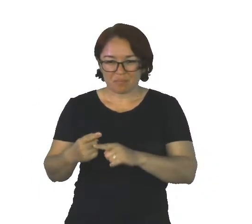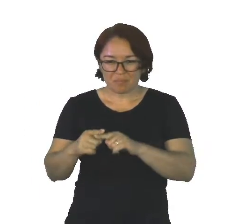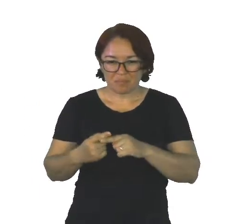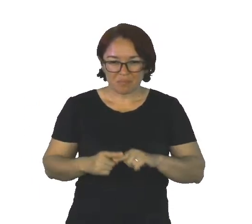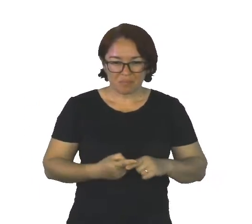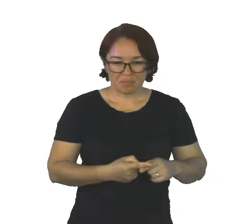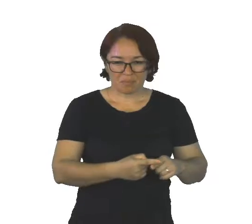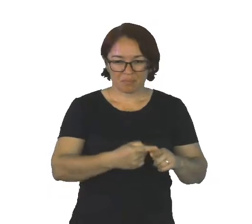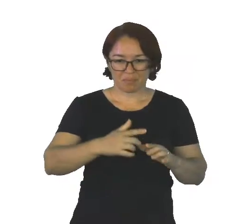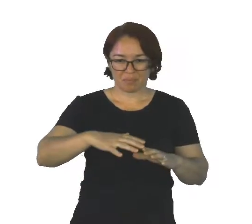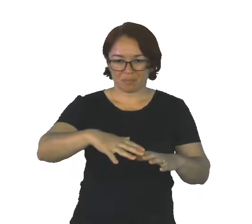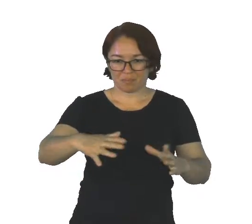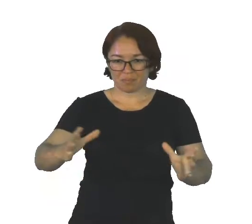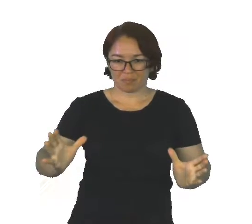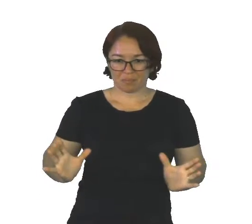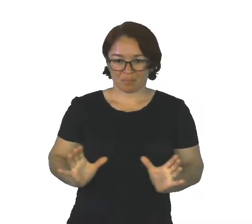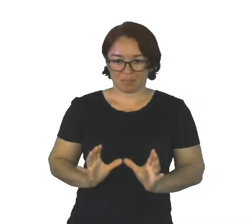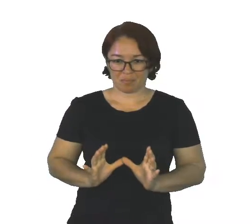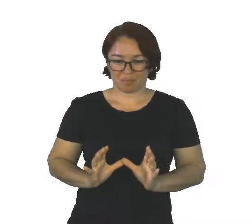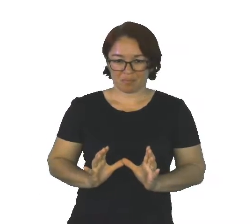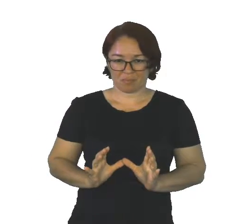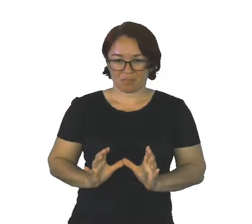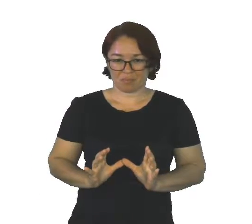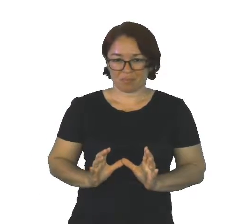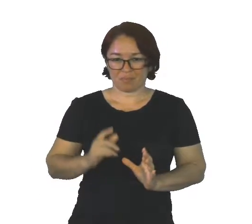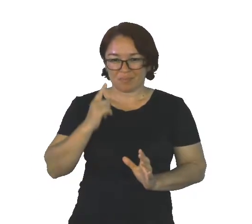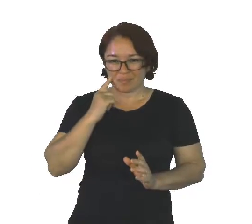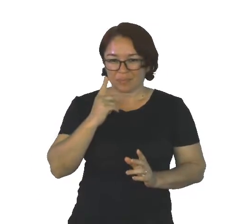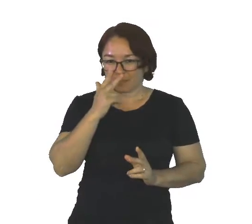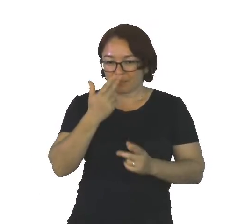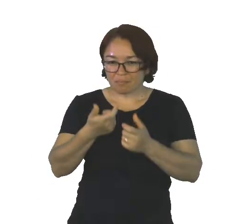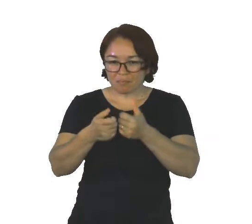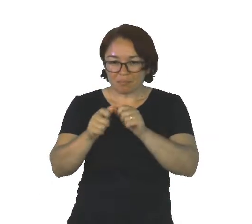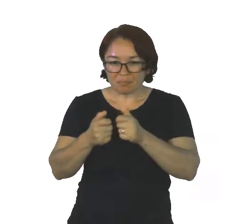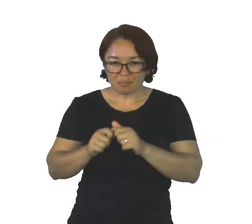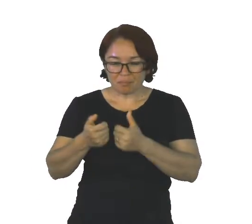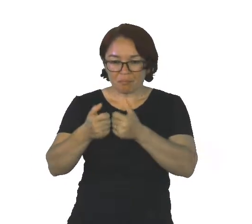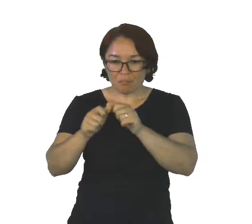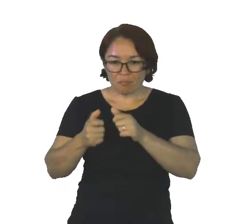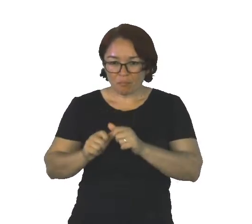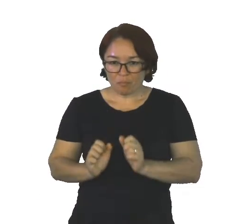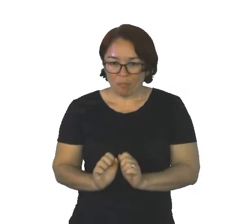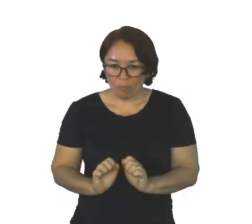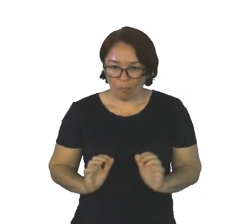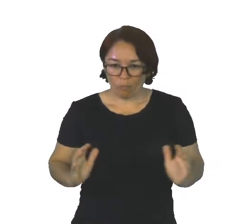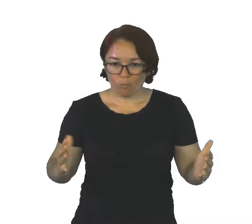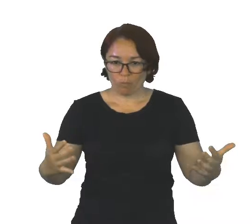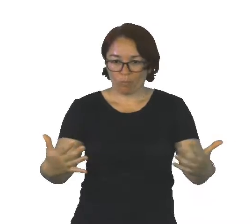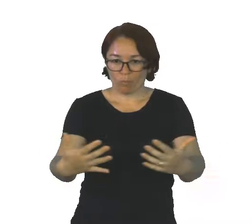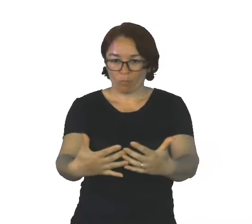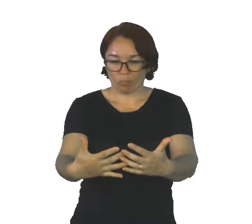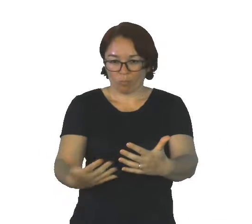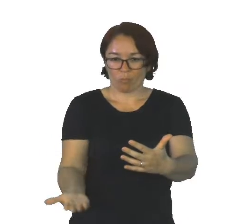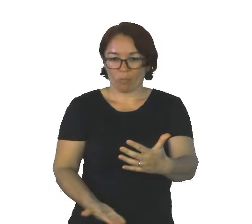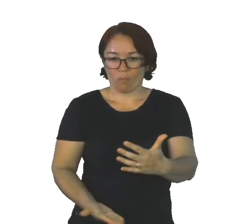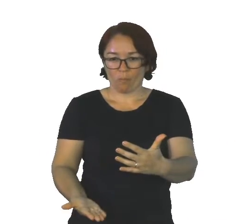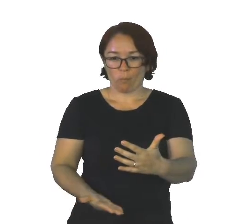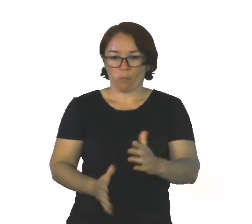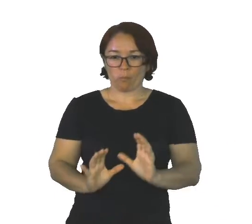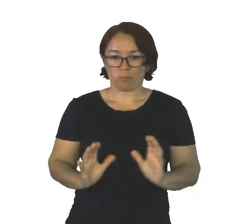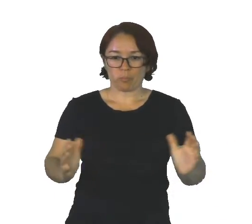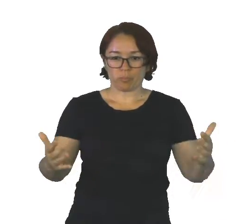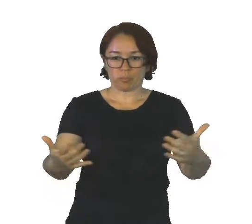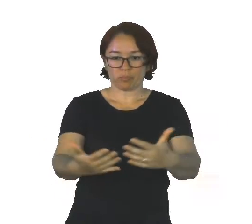pintadas, são construídas através de tranças feitas com a palha. E esses povos também são bastante